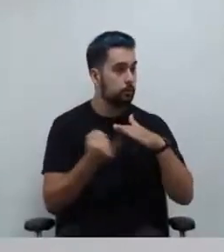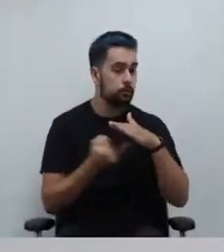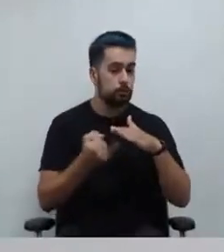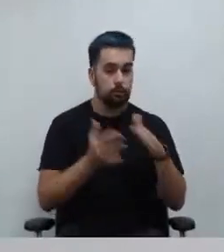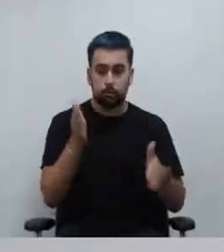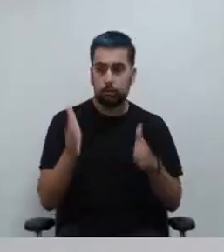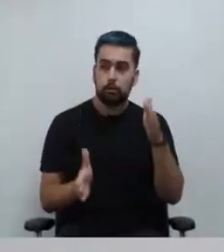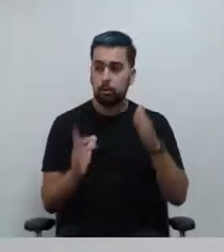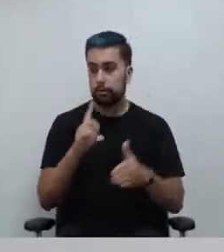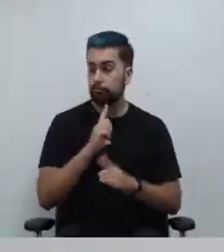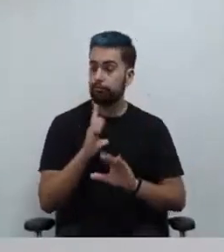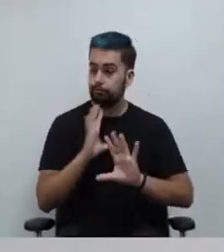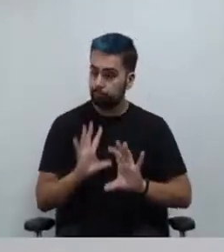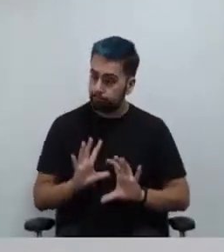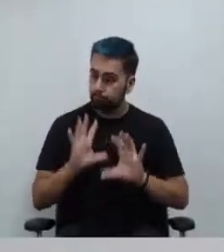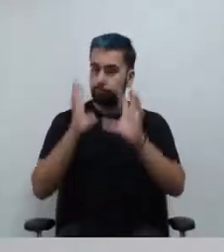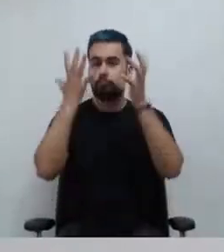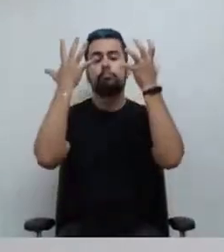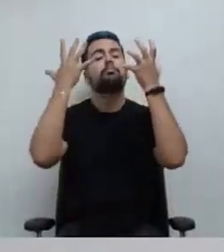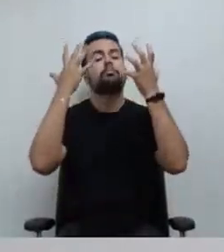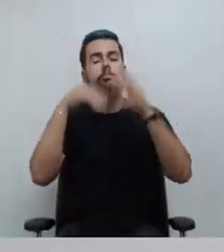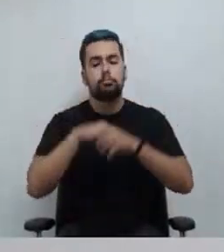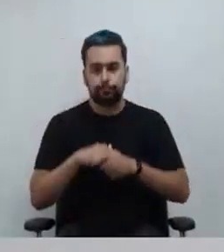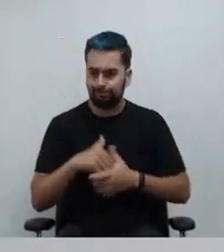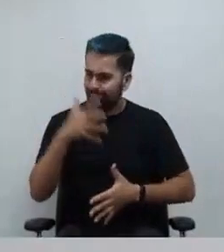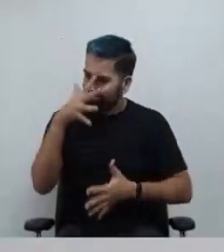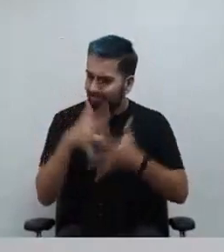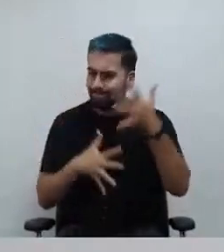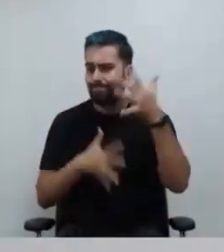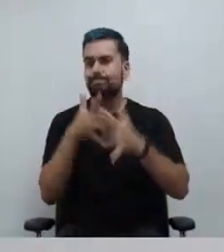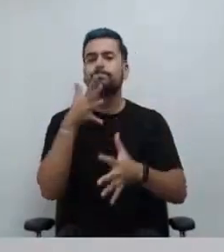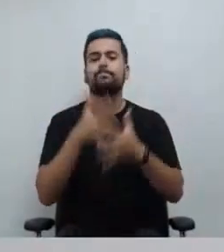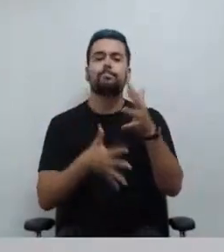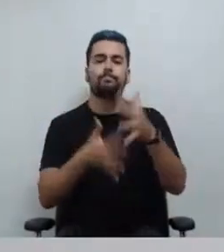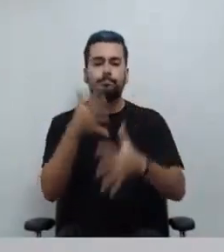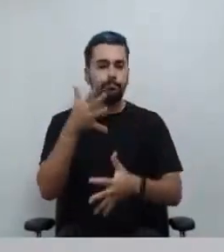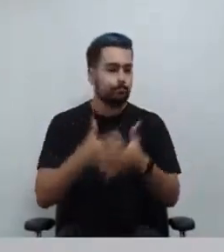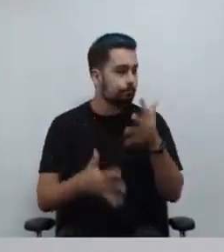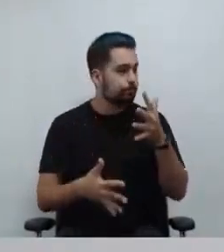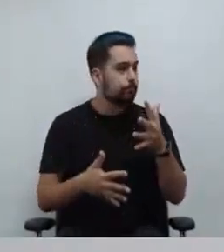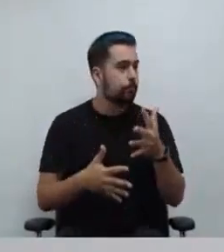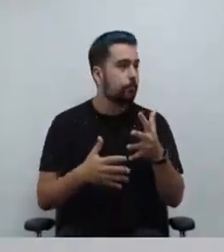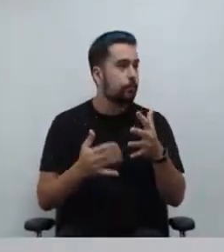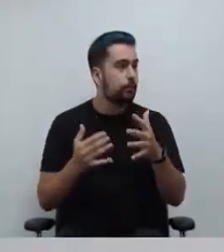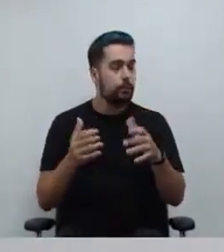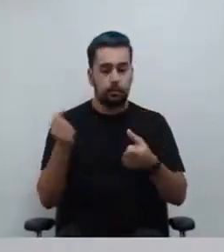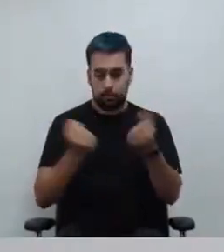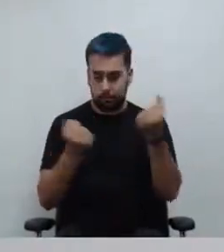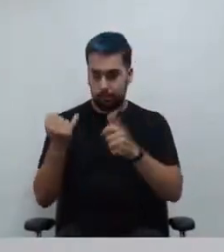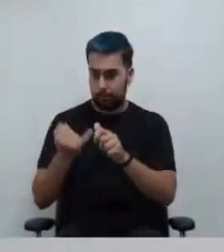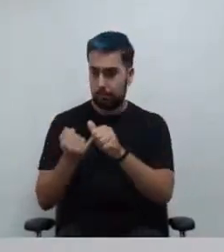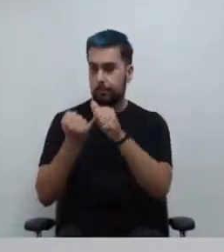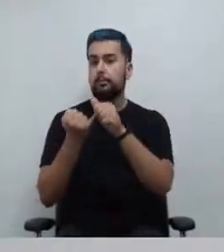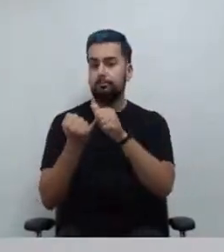passou por esse episódio muito complicado, né, com relação a um bem patrimonial, né, sendo objeto de